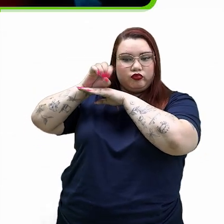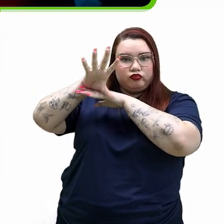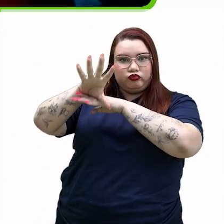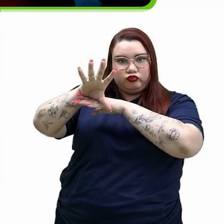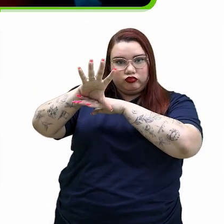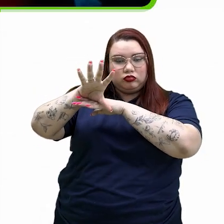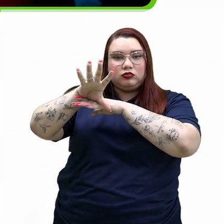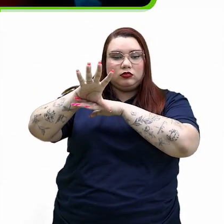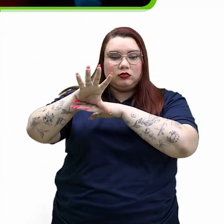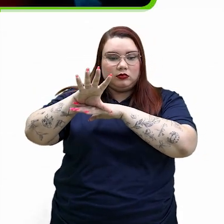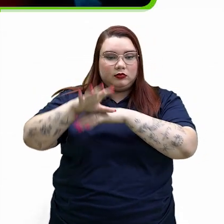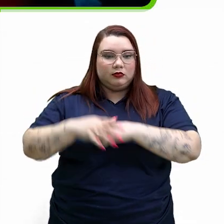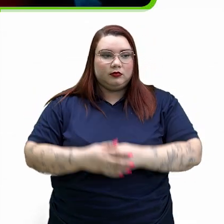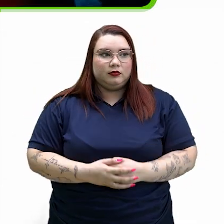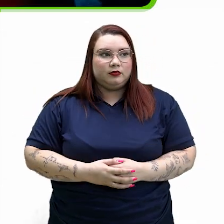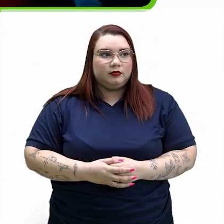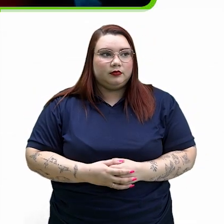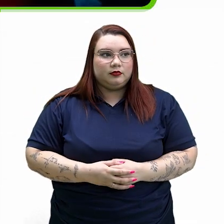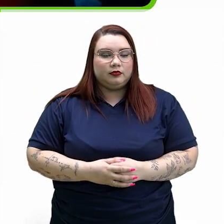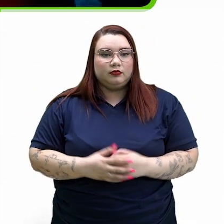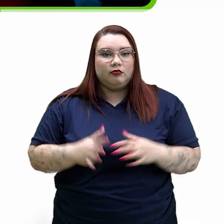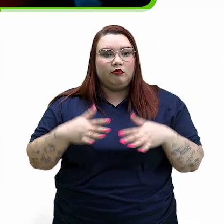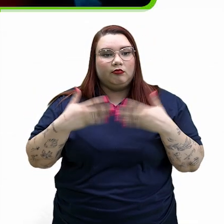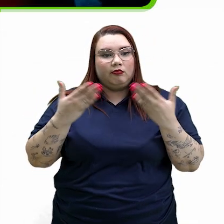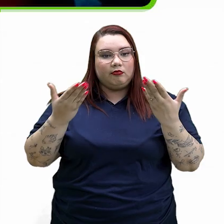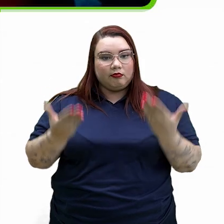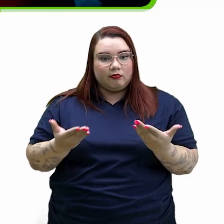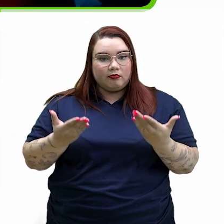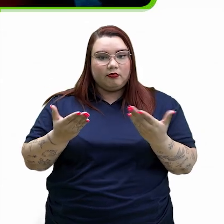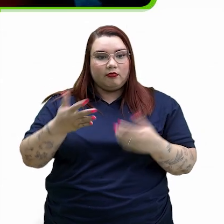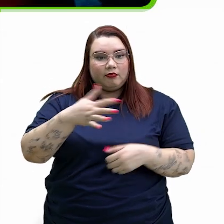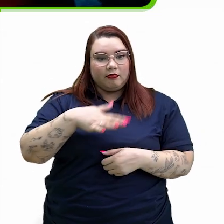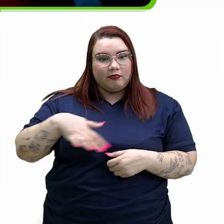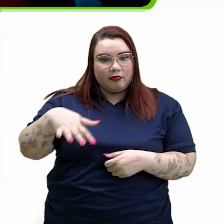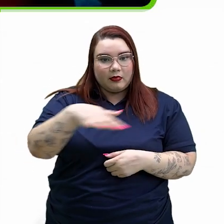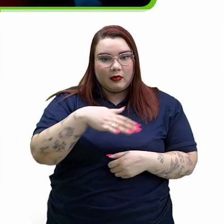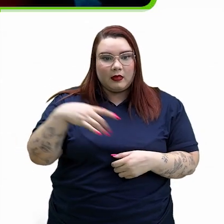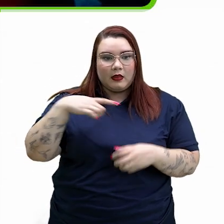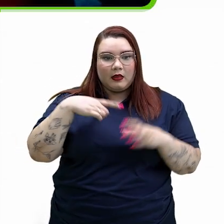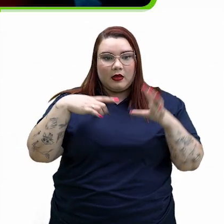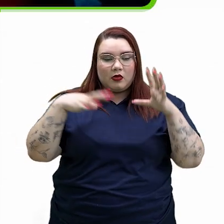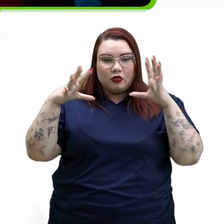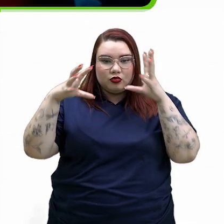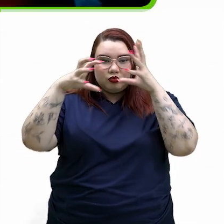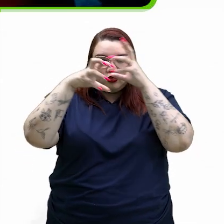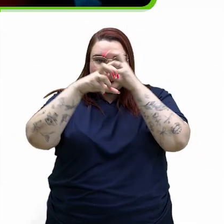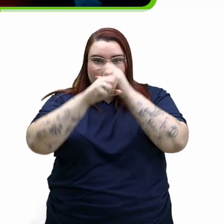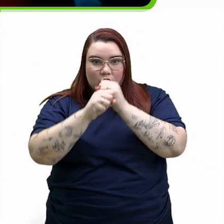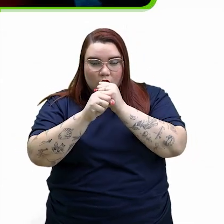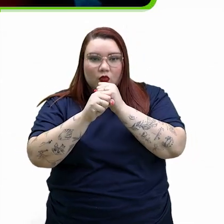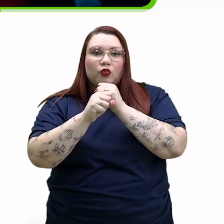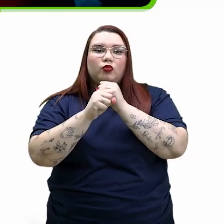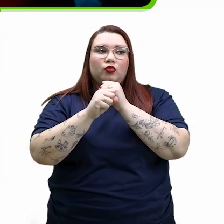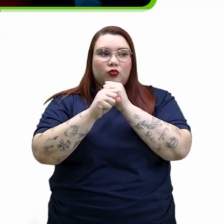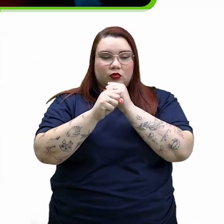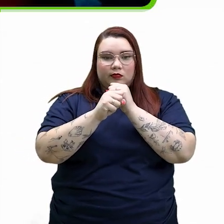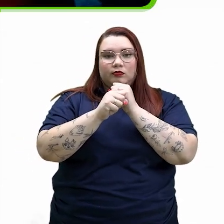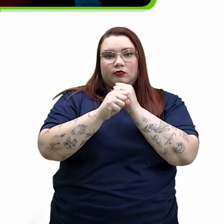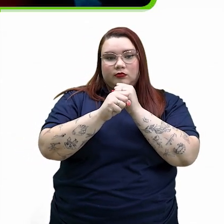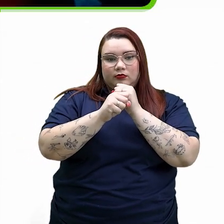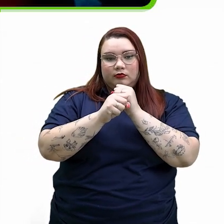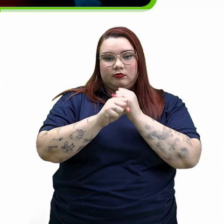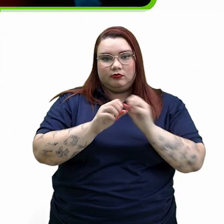ela. E com isso, o ambiente tende a ficar bem